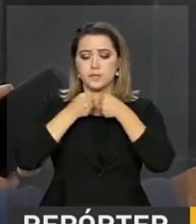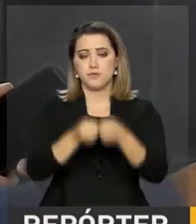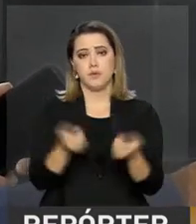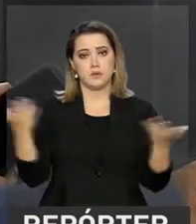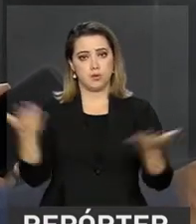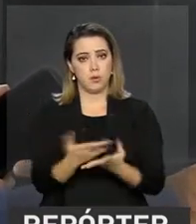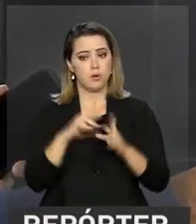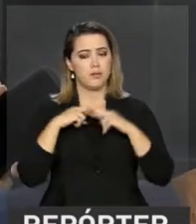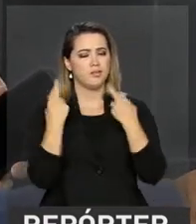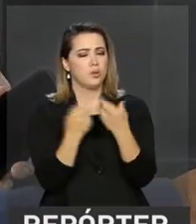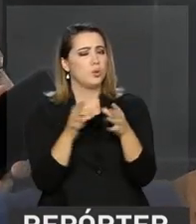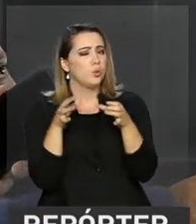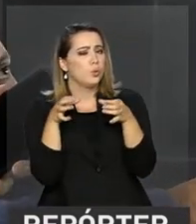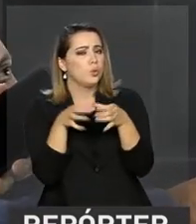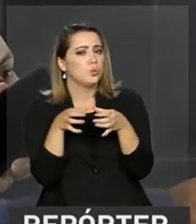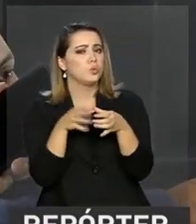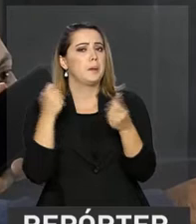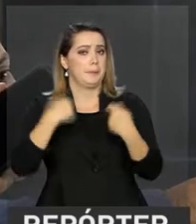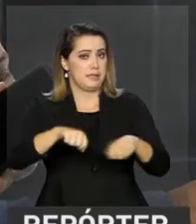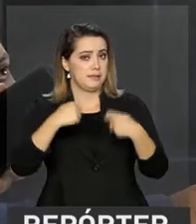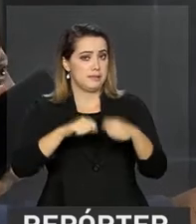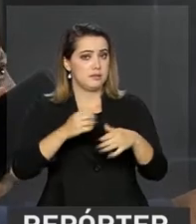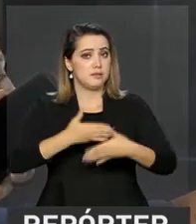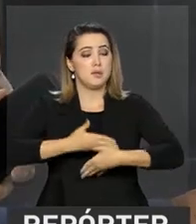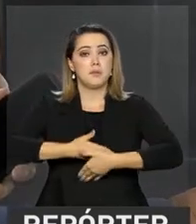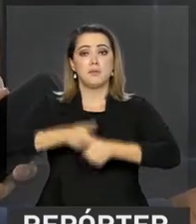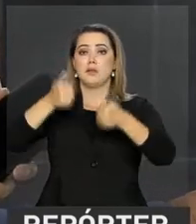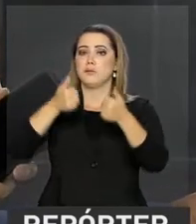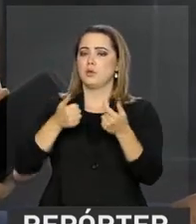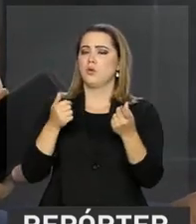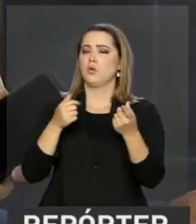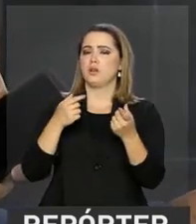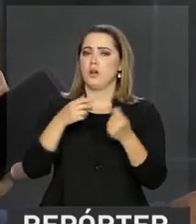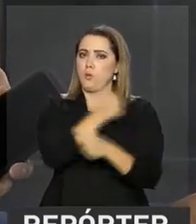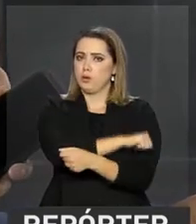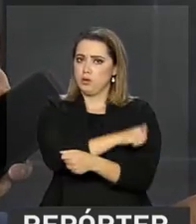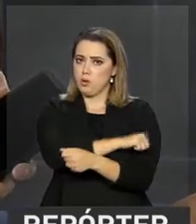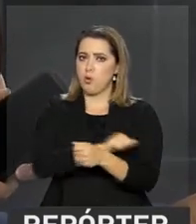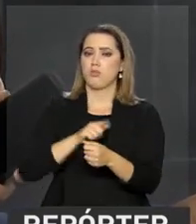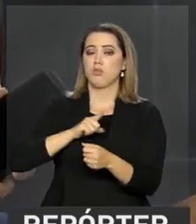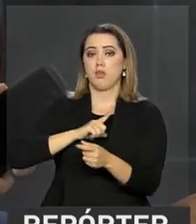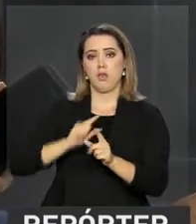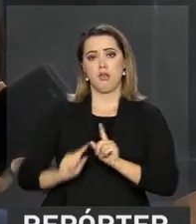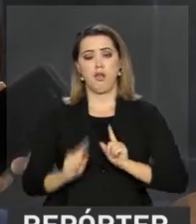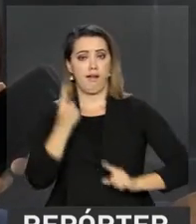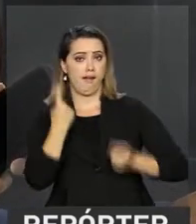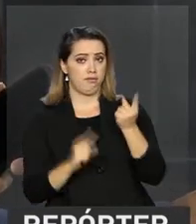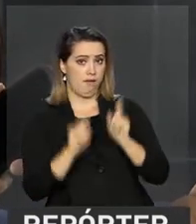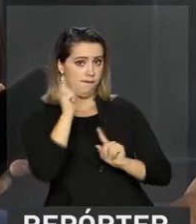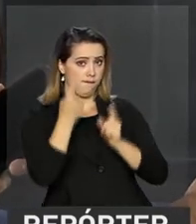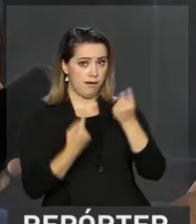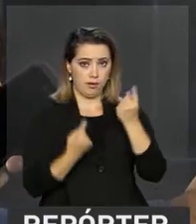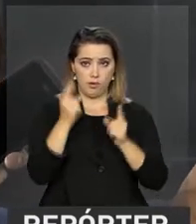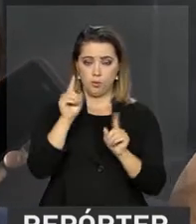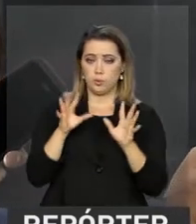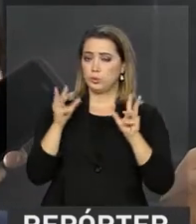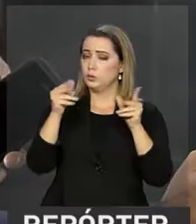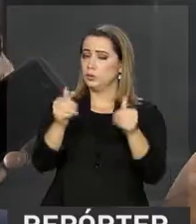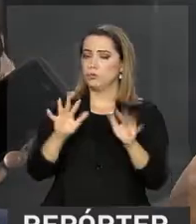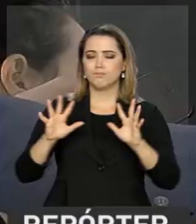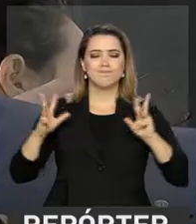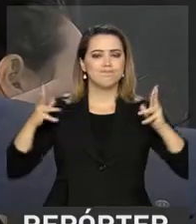reunir os recursos necessários para que o carnaval do rio aconteça enfim todo seu